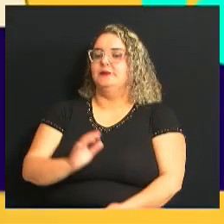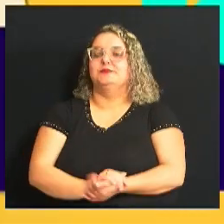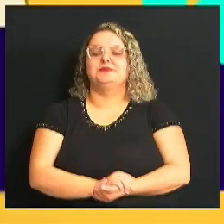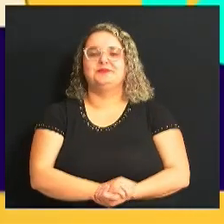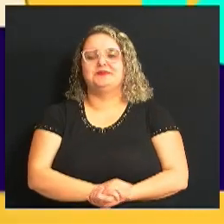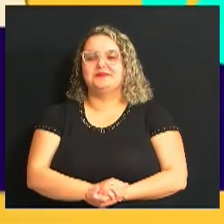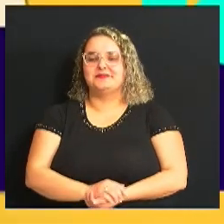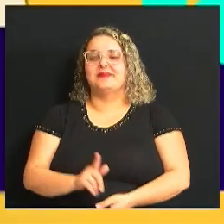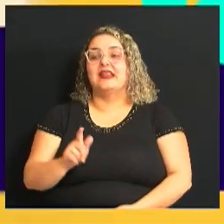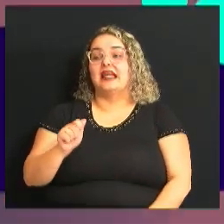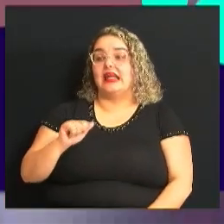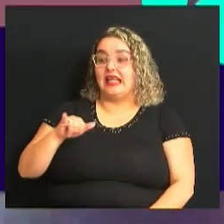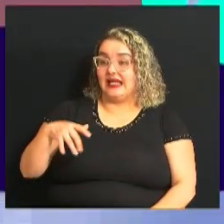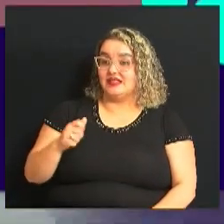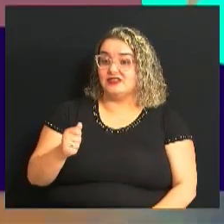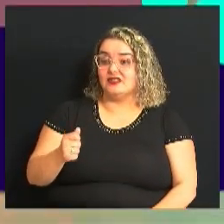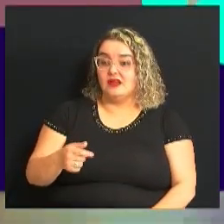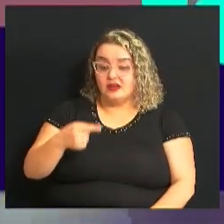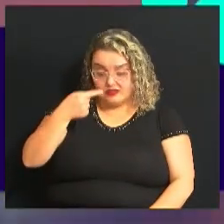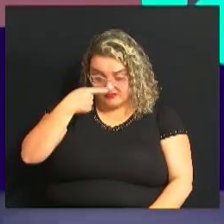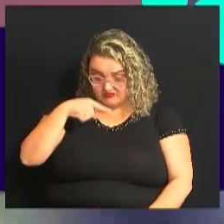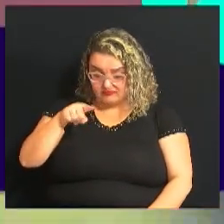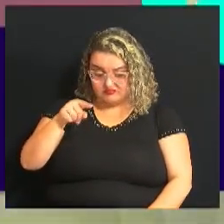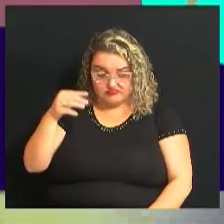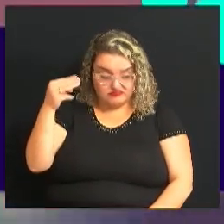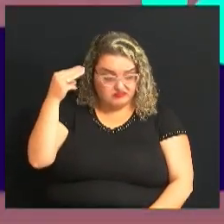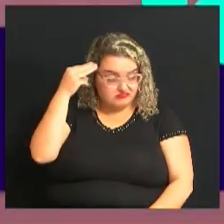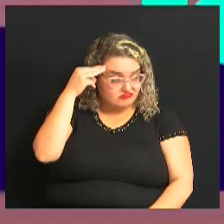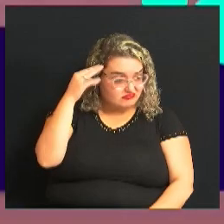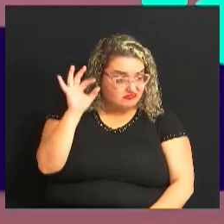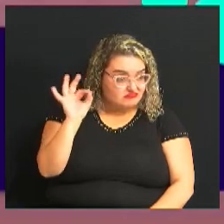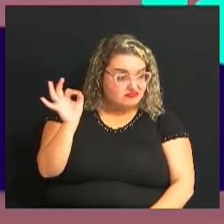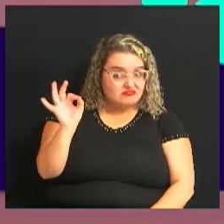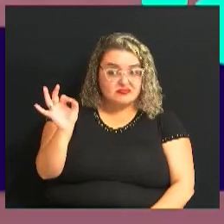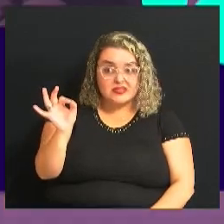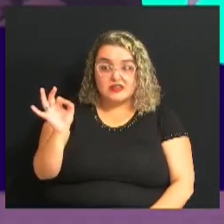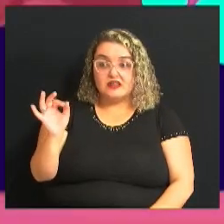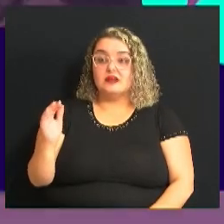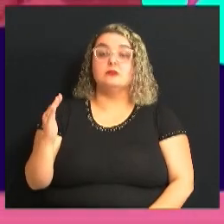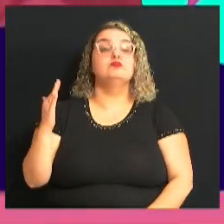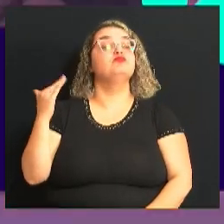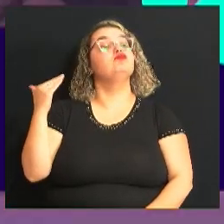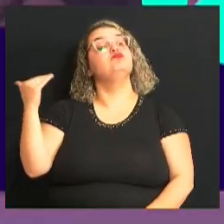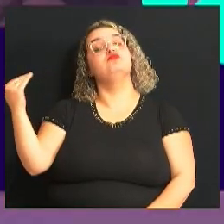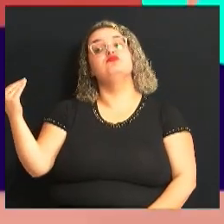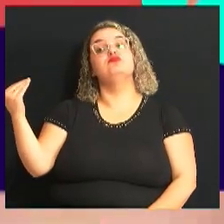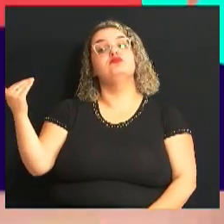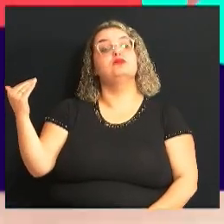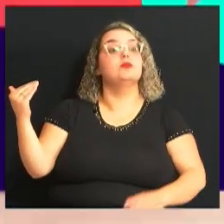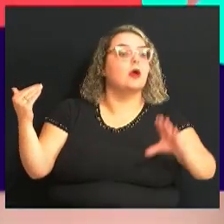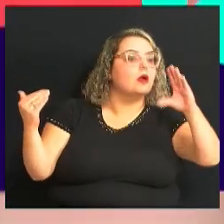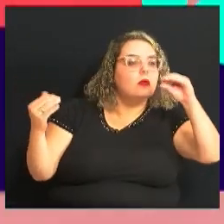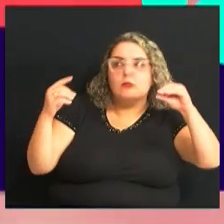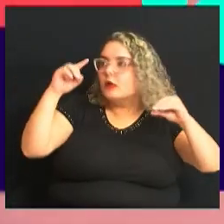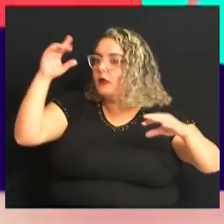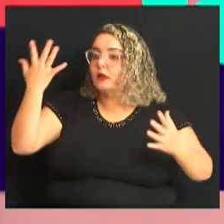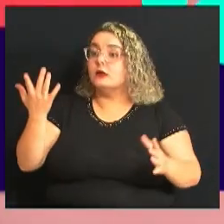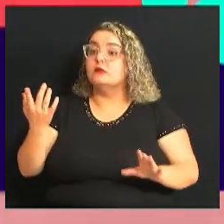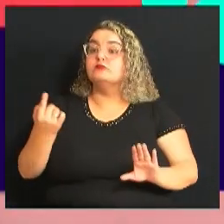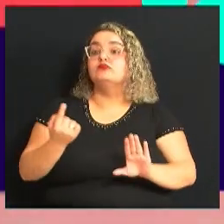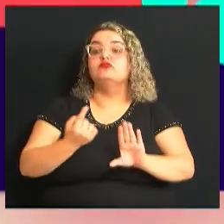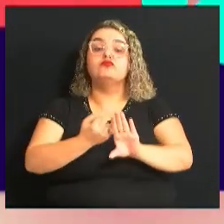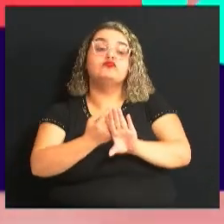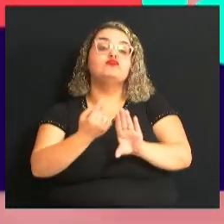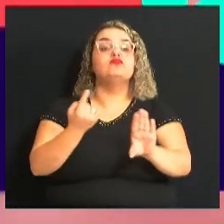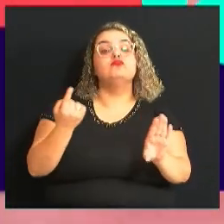Gaja, um elefante sem memória, é alçado ao status de celebridade do dia para a noite e acaba se afastando de seus